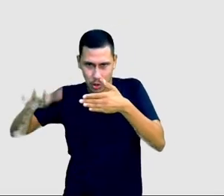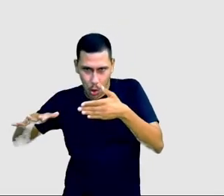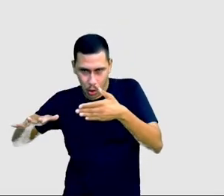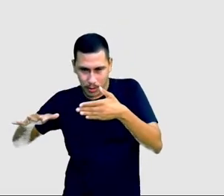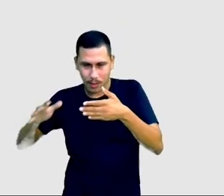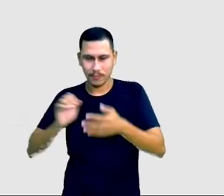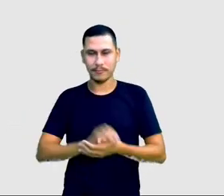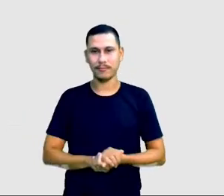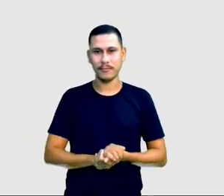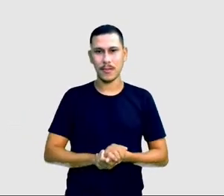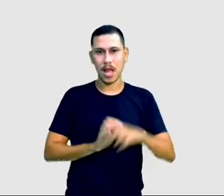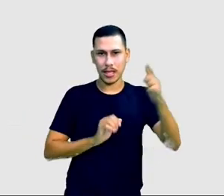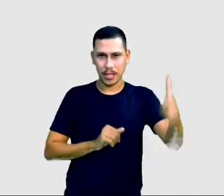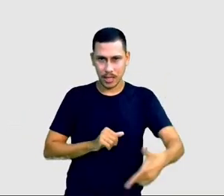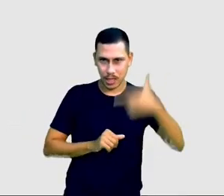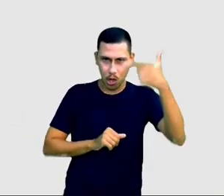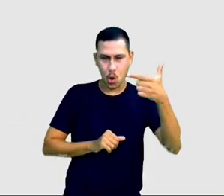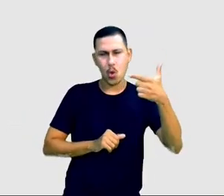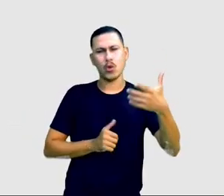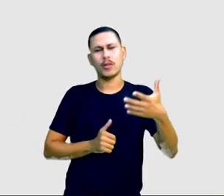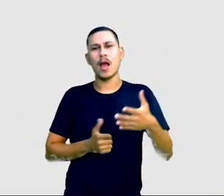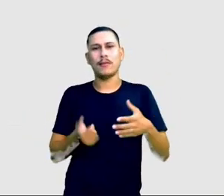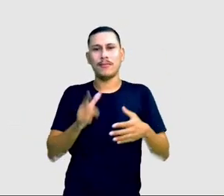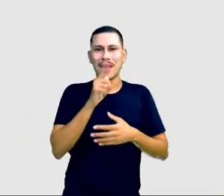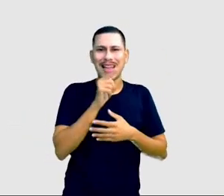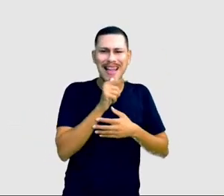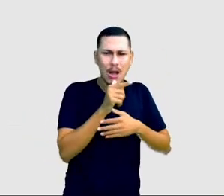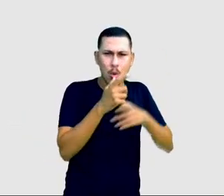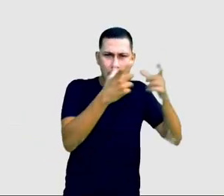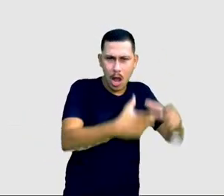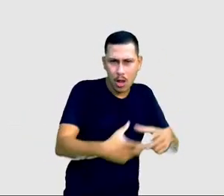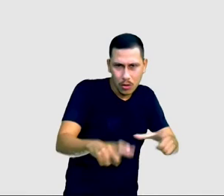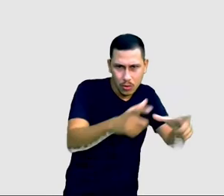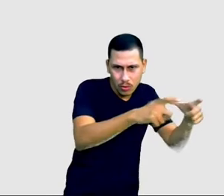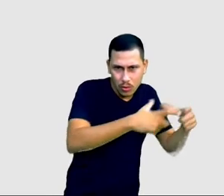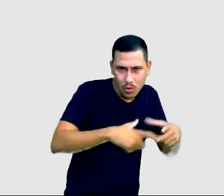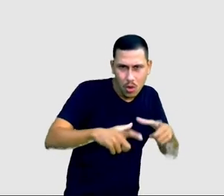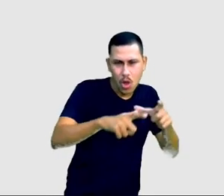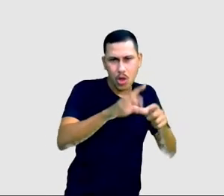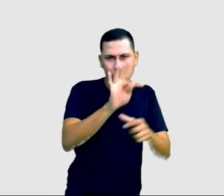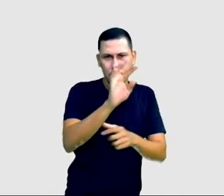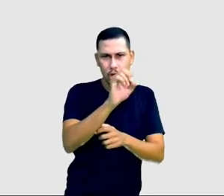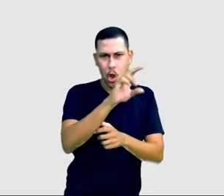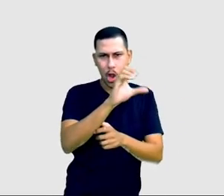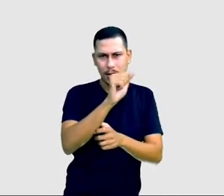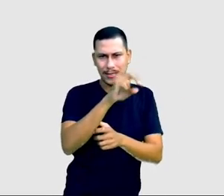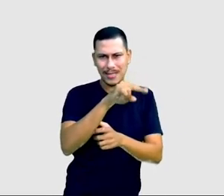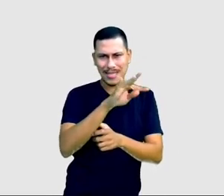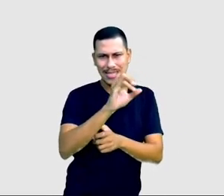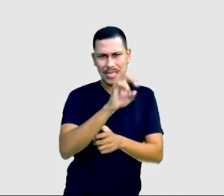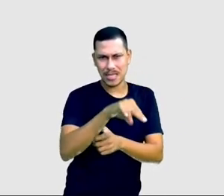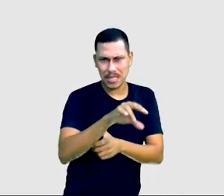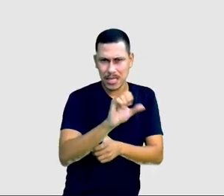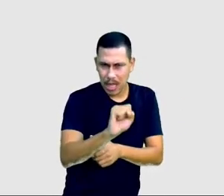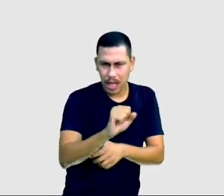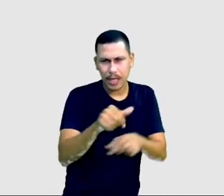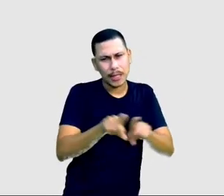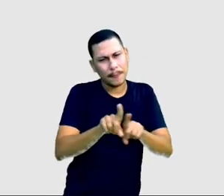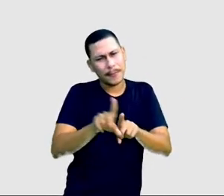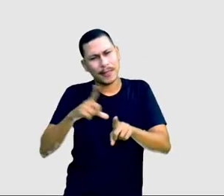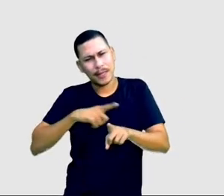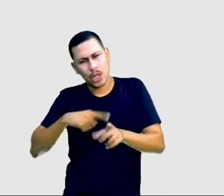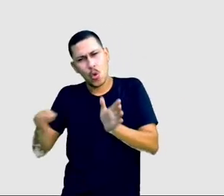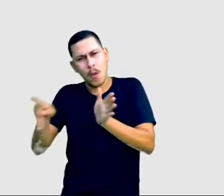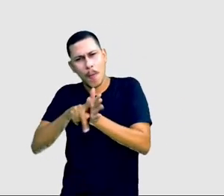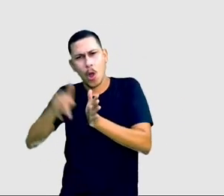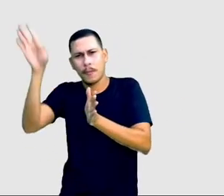do mundo, que é a Bacia do Araguaia, Tocantins. E a gente tem uma bacia que ela é exclusivamente